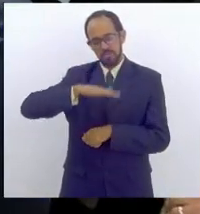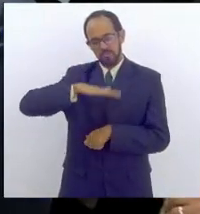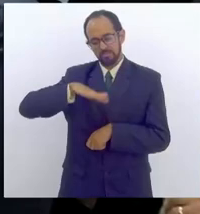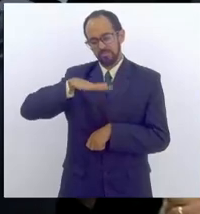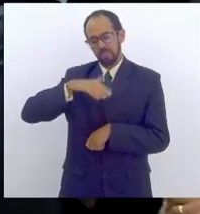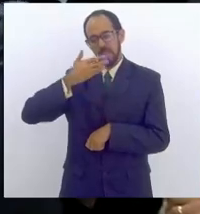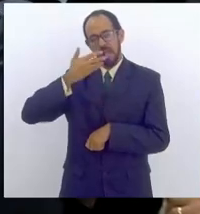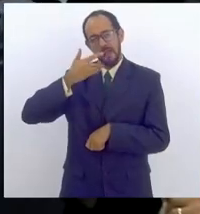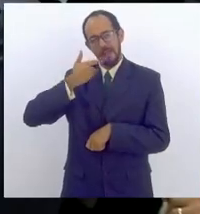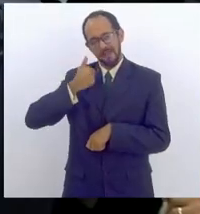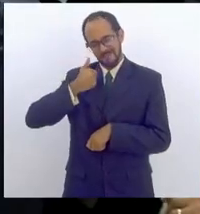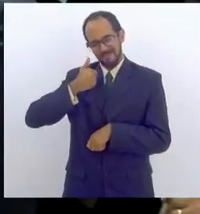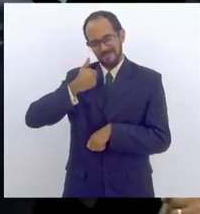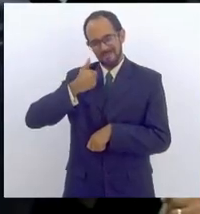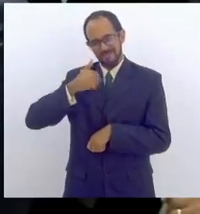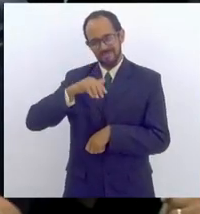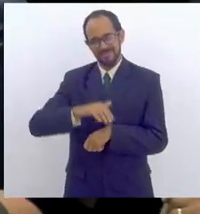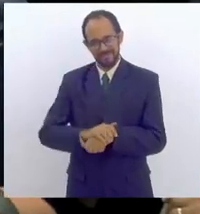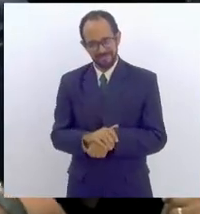Senhor Presidente Bacelar,